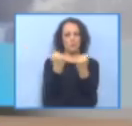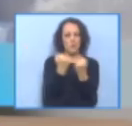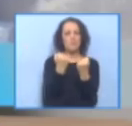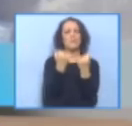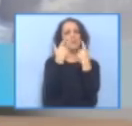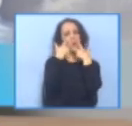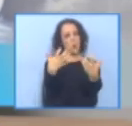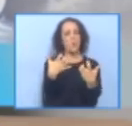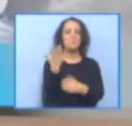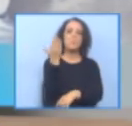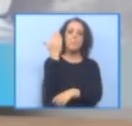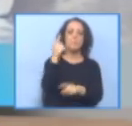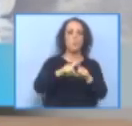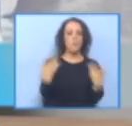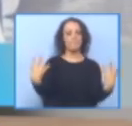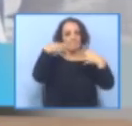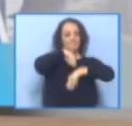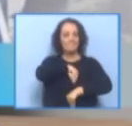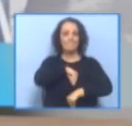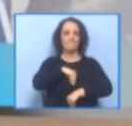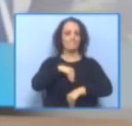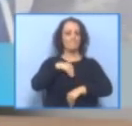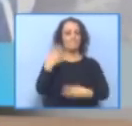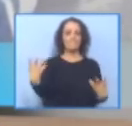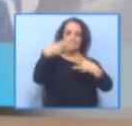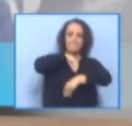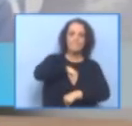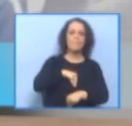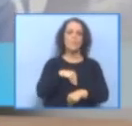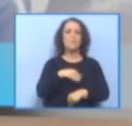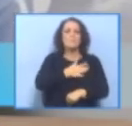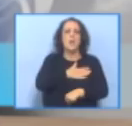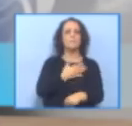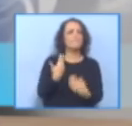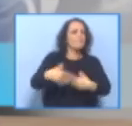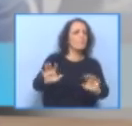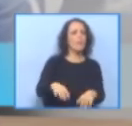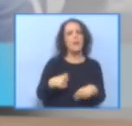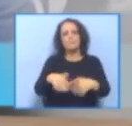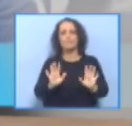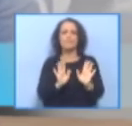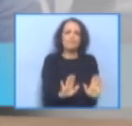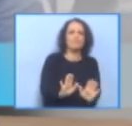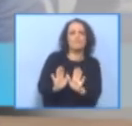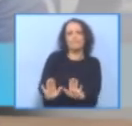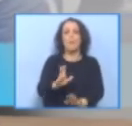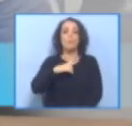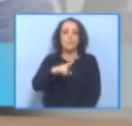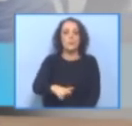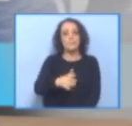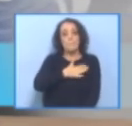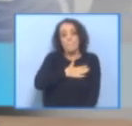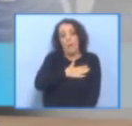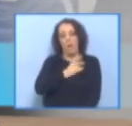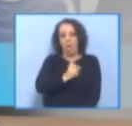uma falta de cultura de intervenção e uma certa cultura de deixa andar, que é muito típica do portuguesismo, digamos.